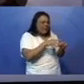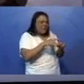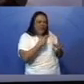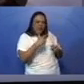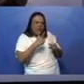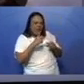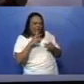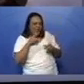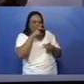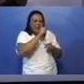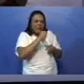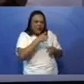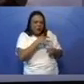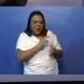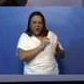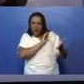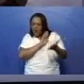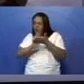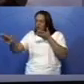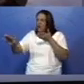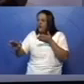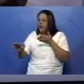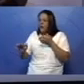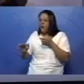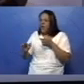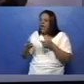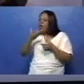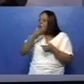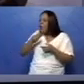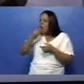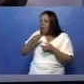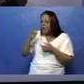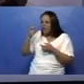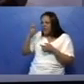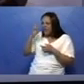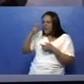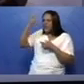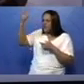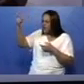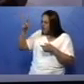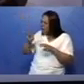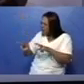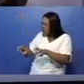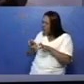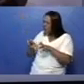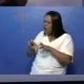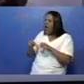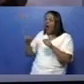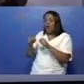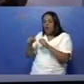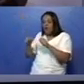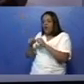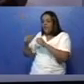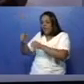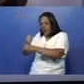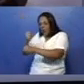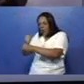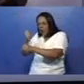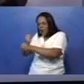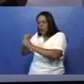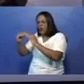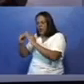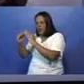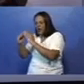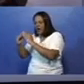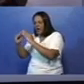tão inteligente, ele conseguiria, por exemplo, construir abrigos para ele, construir casas. Mas ele